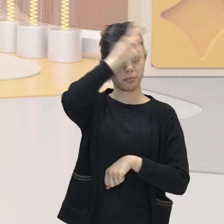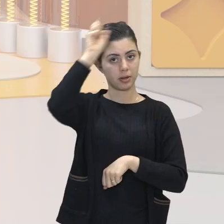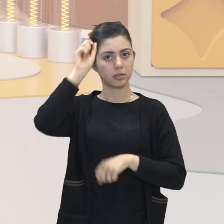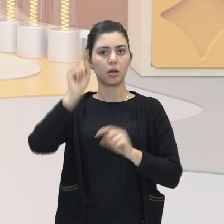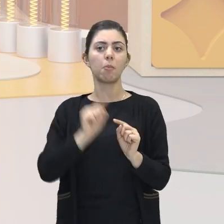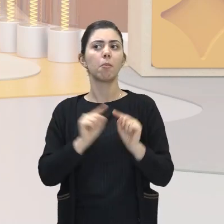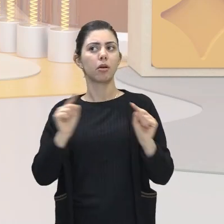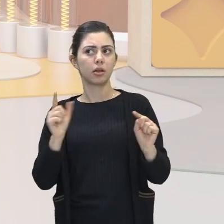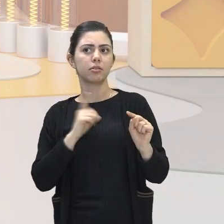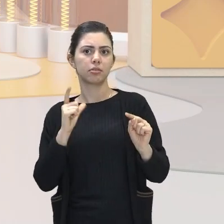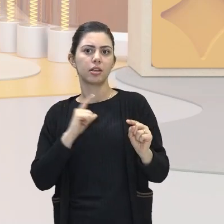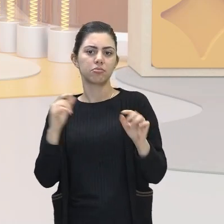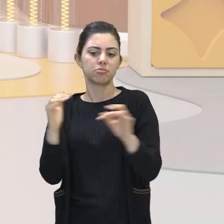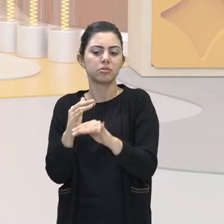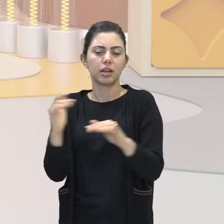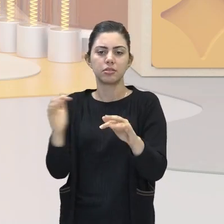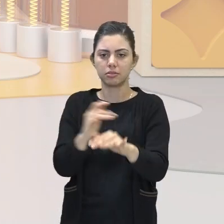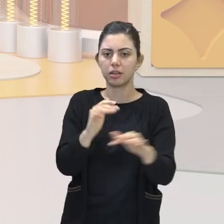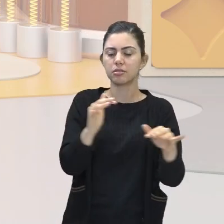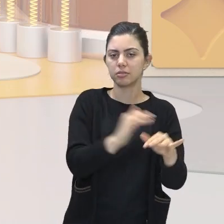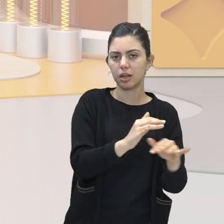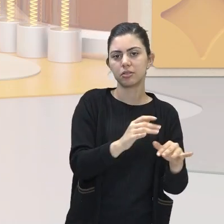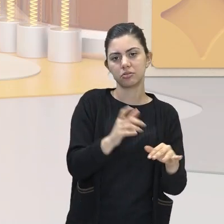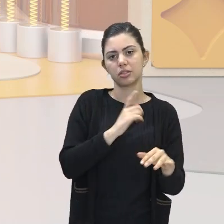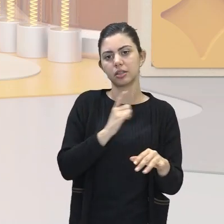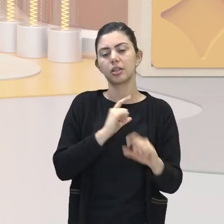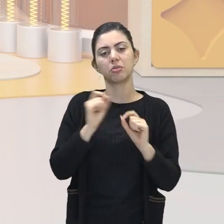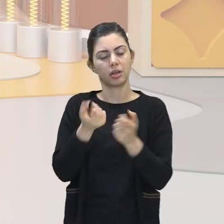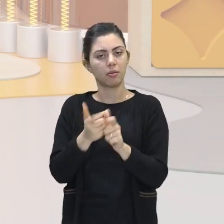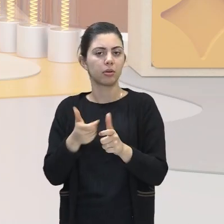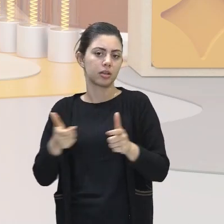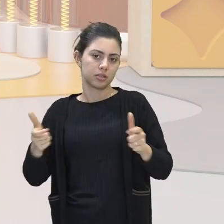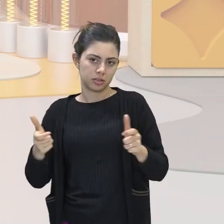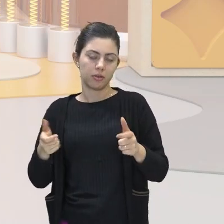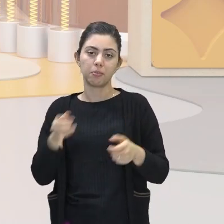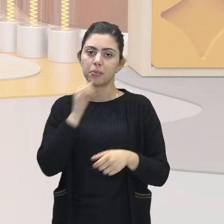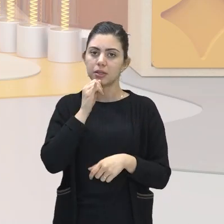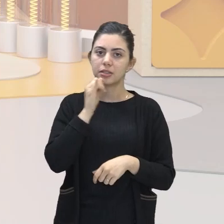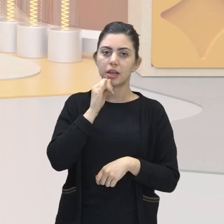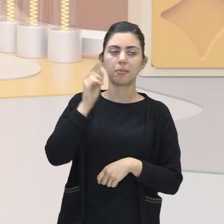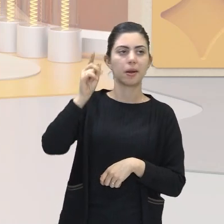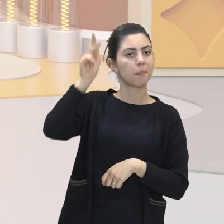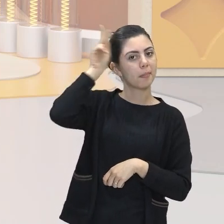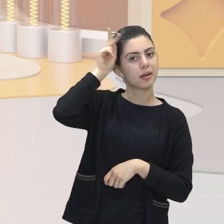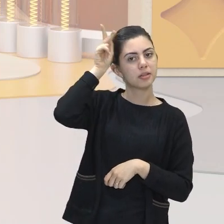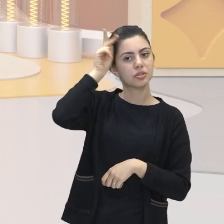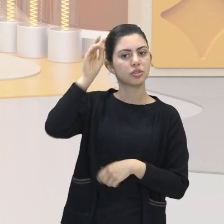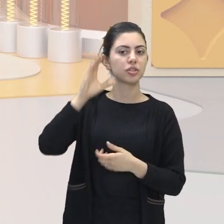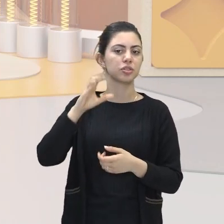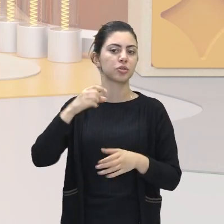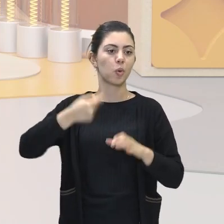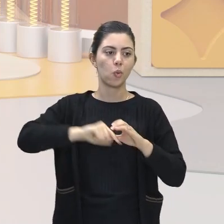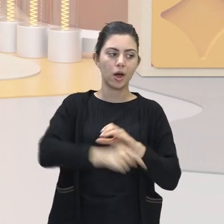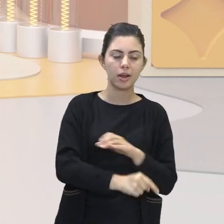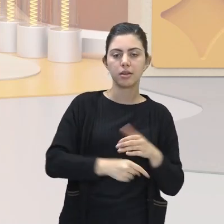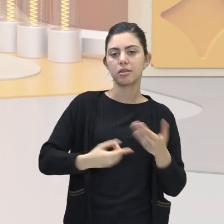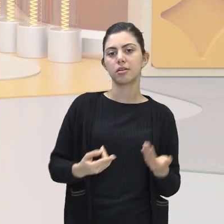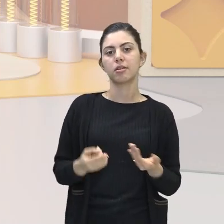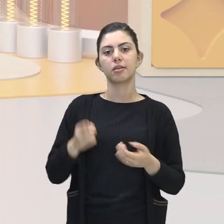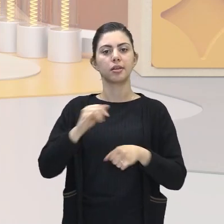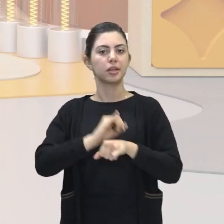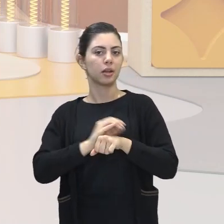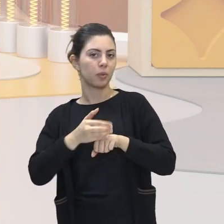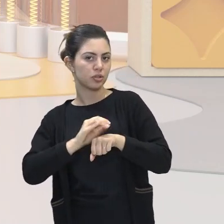tem outras cidades que tiveram já algum tipo de crescimento. Parintins, Coari, Itacoatiara, né, uma cidade